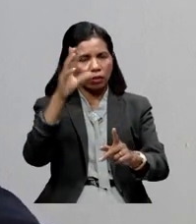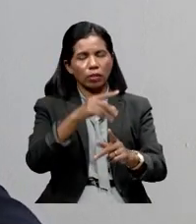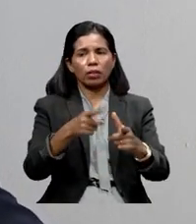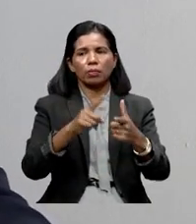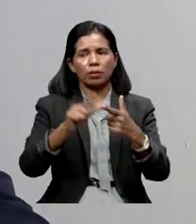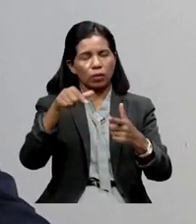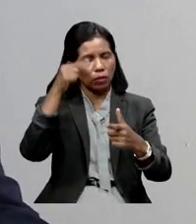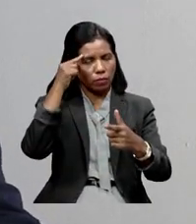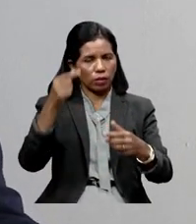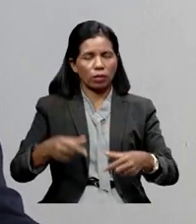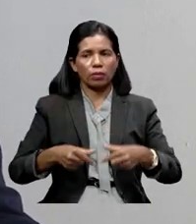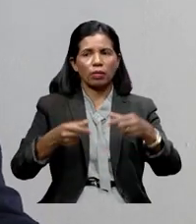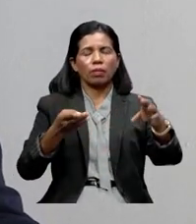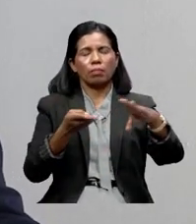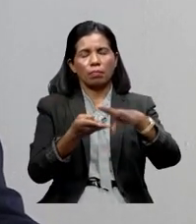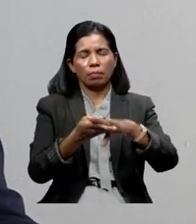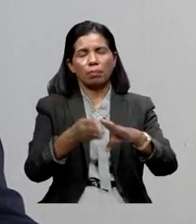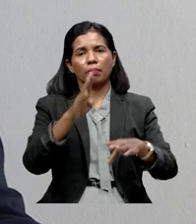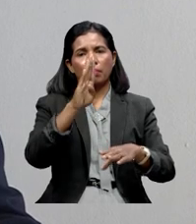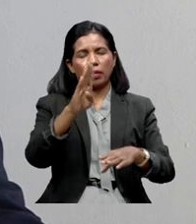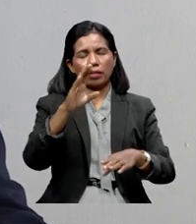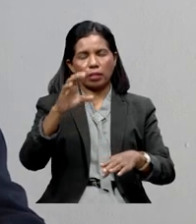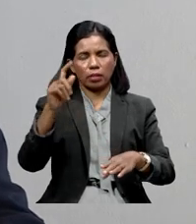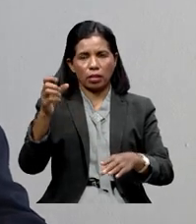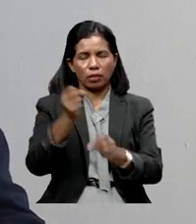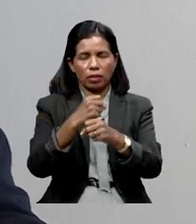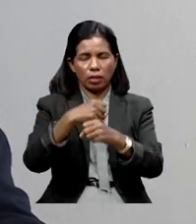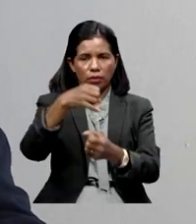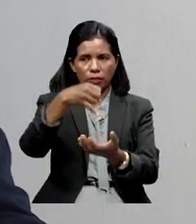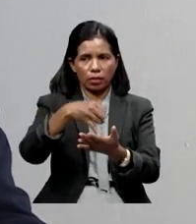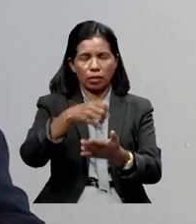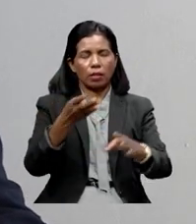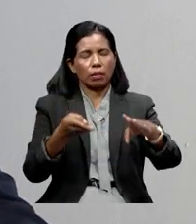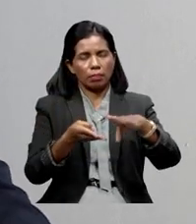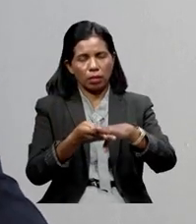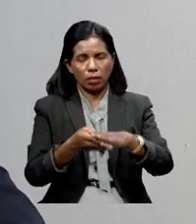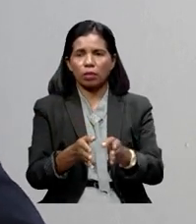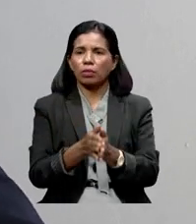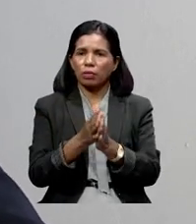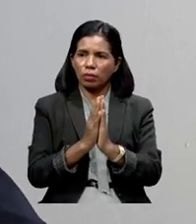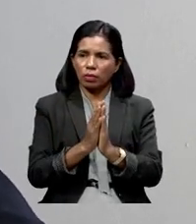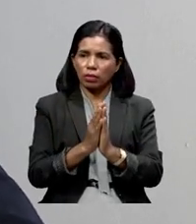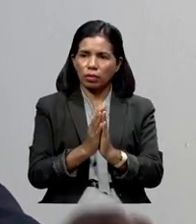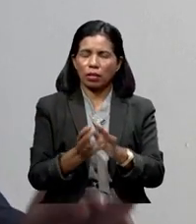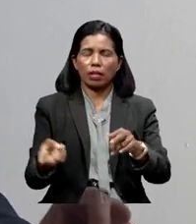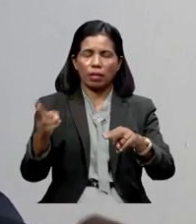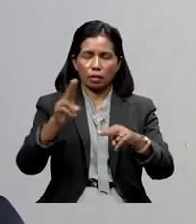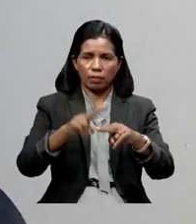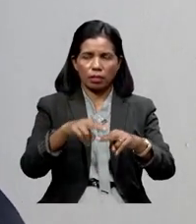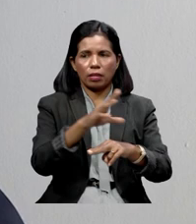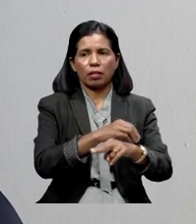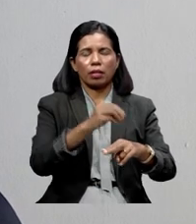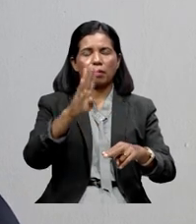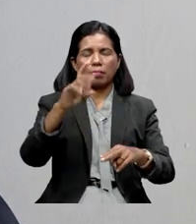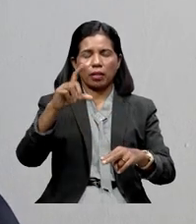foi mandato ba Banco Central para halo investimento e Banco Central mo su external fund manager BlackRock